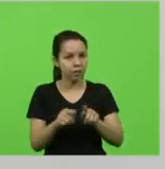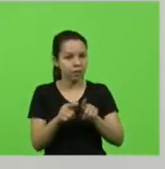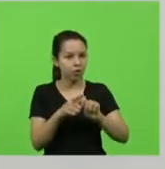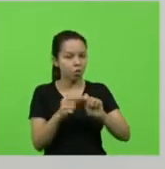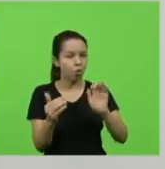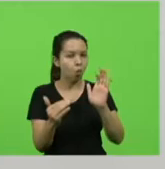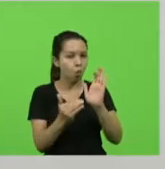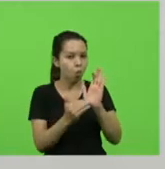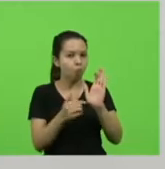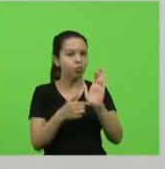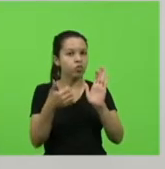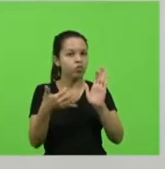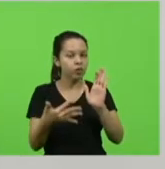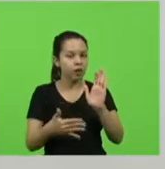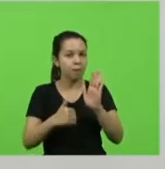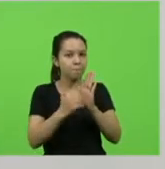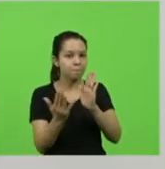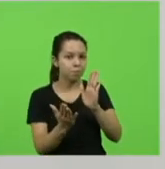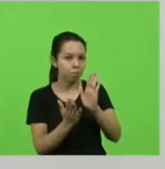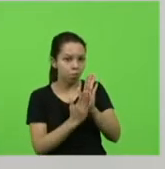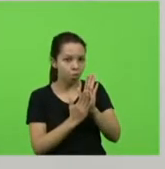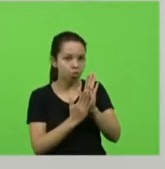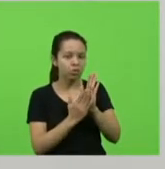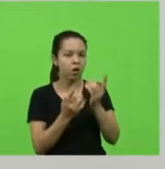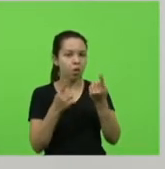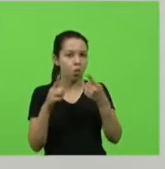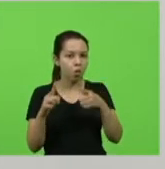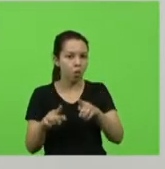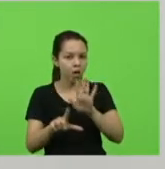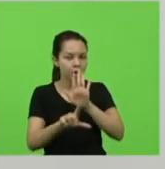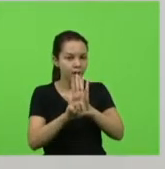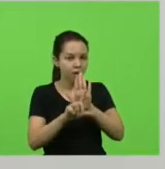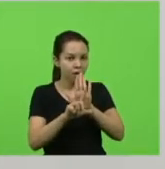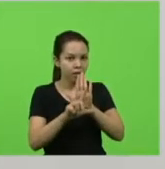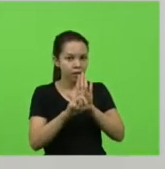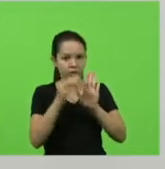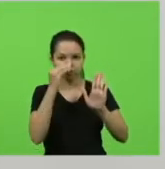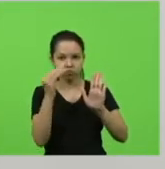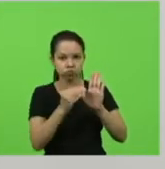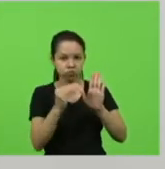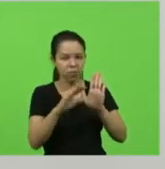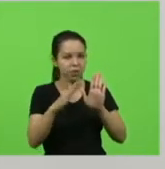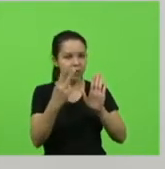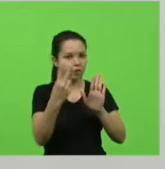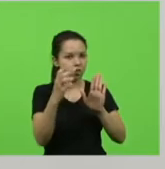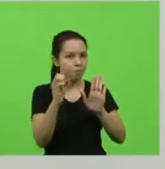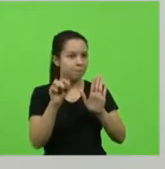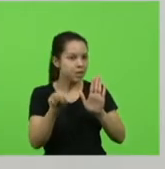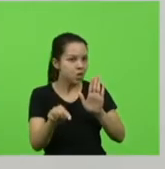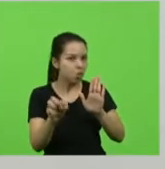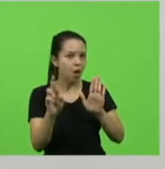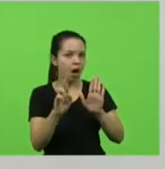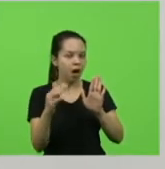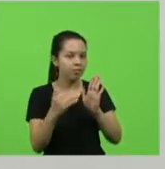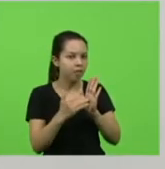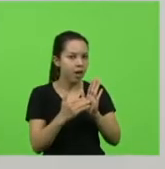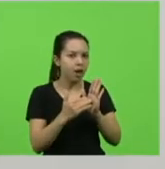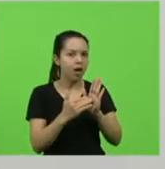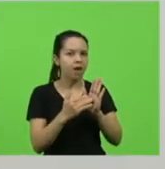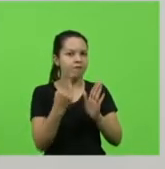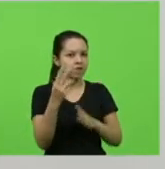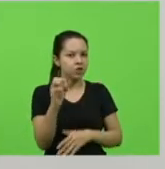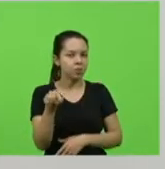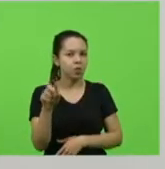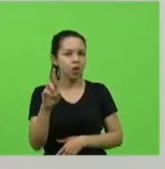para o descumprimento dessa lei, que gira em torno de R$ 20.000 até R$ 500.000, dependendo do tamanho